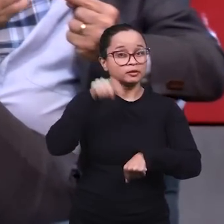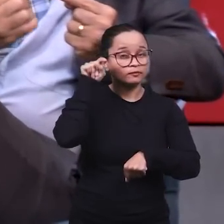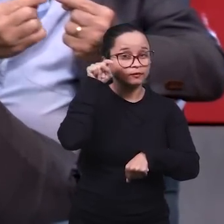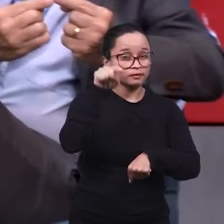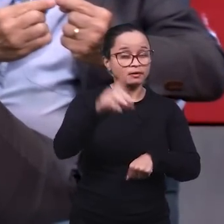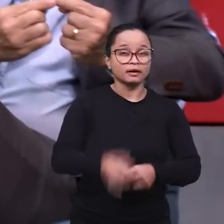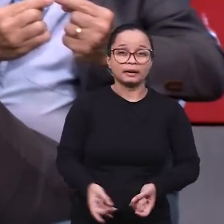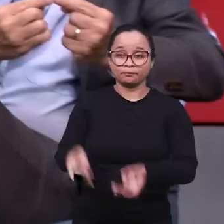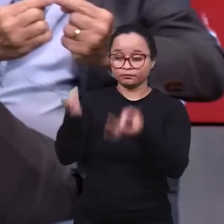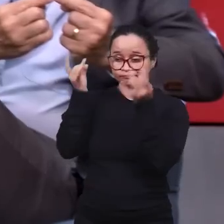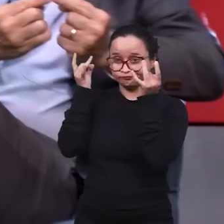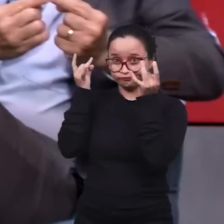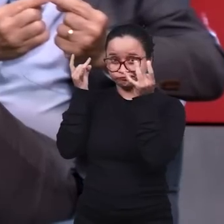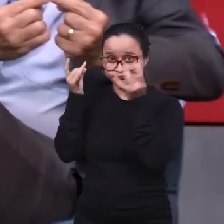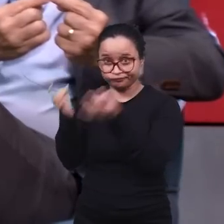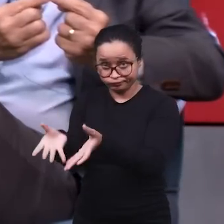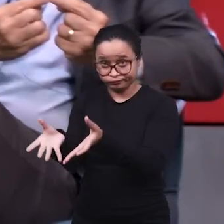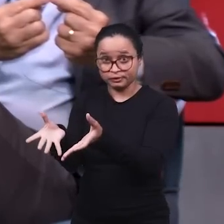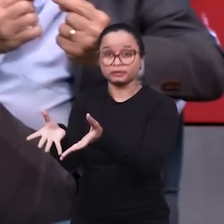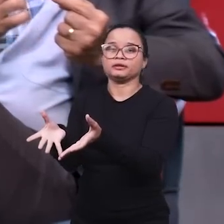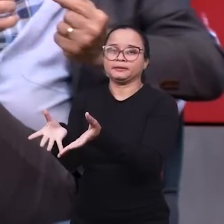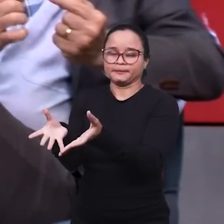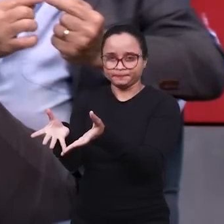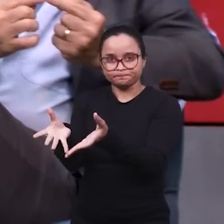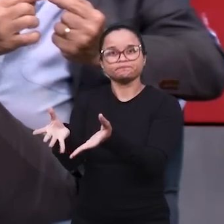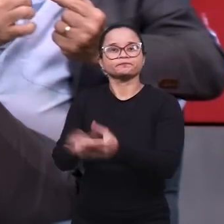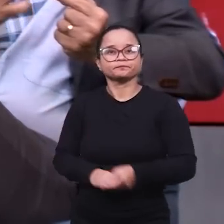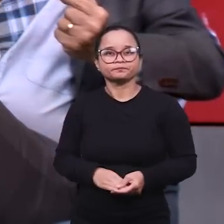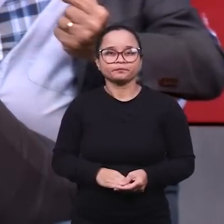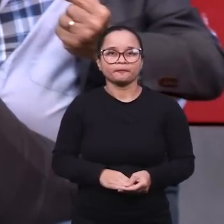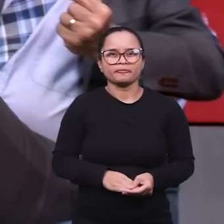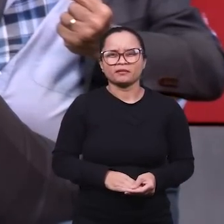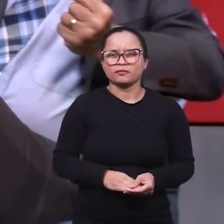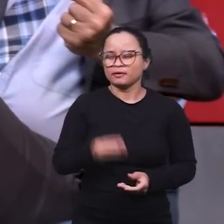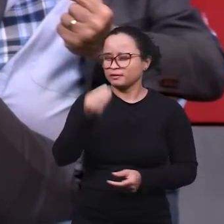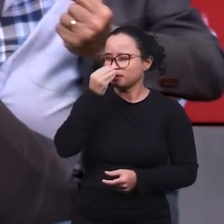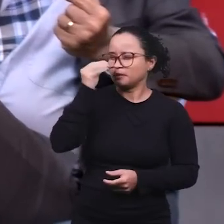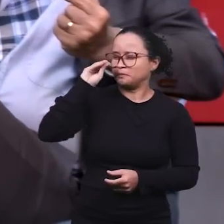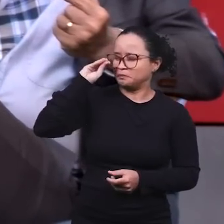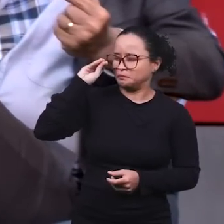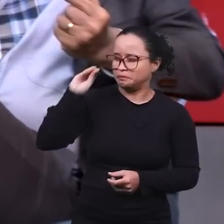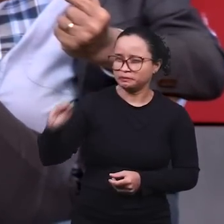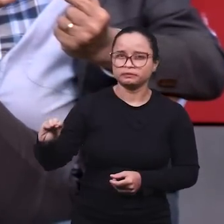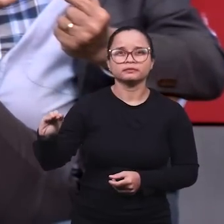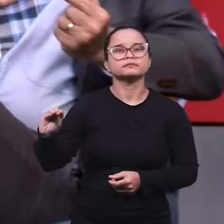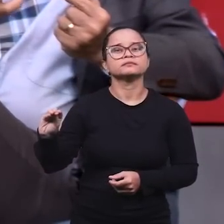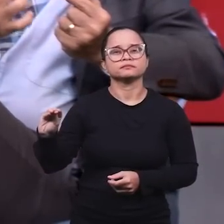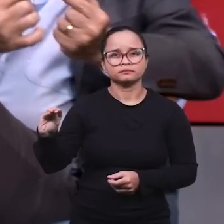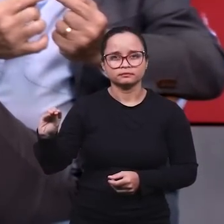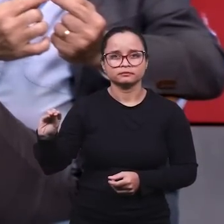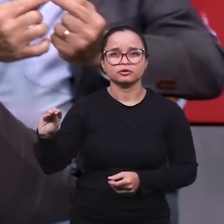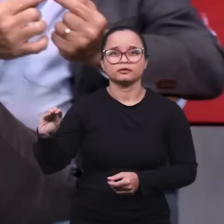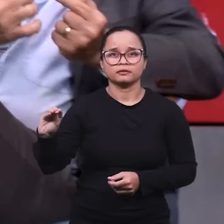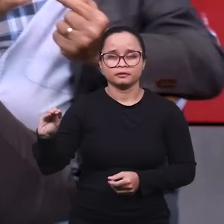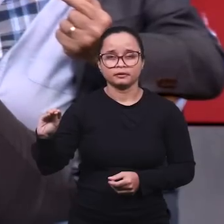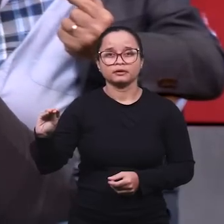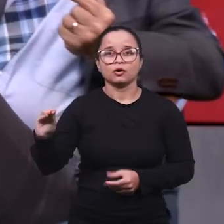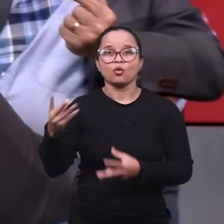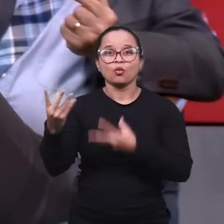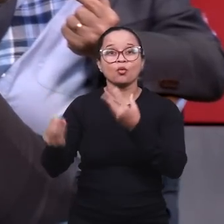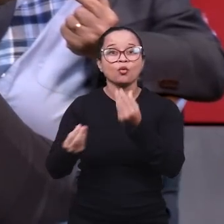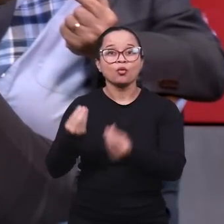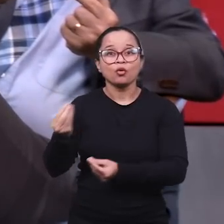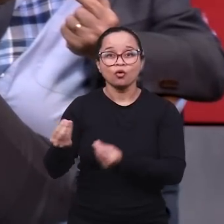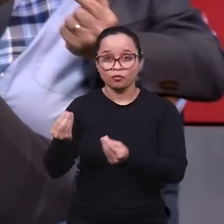abandona isso, quando você despreza a forma como esse